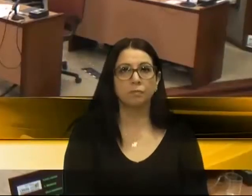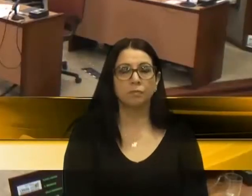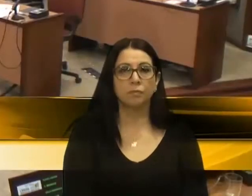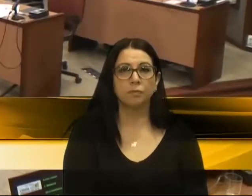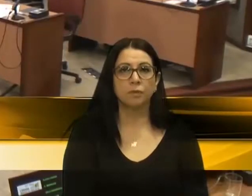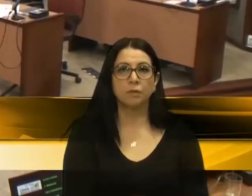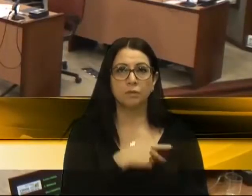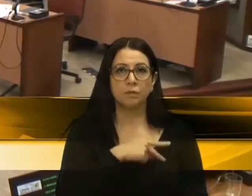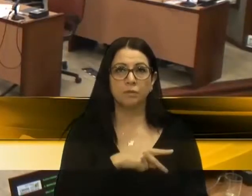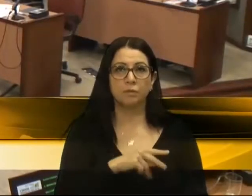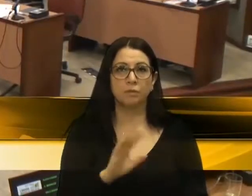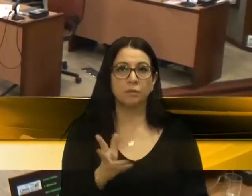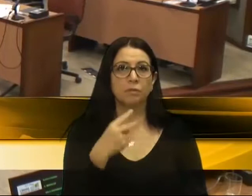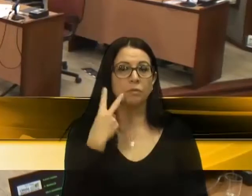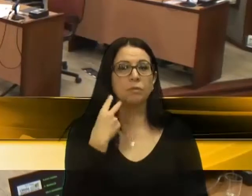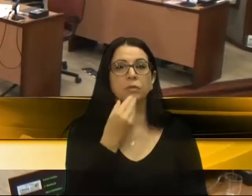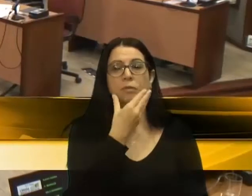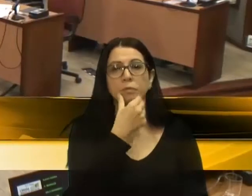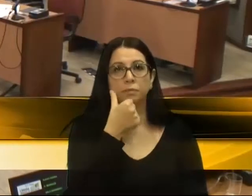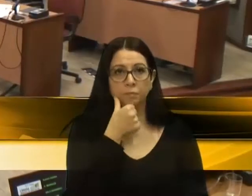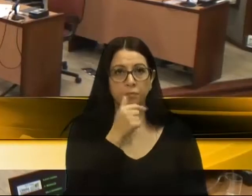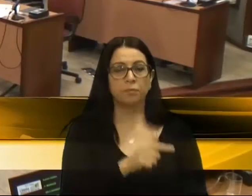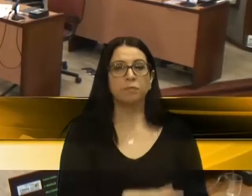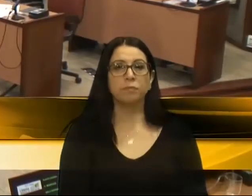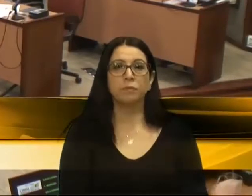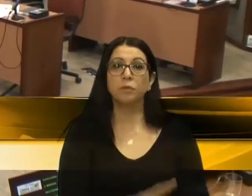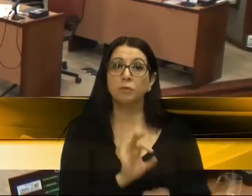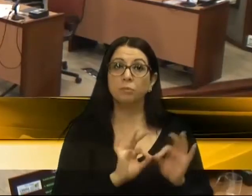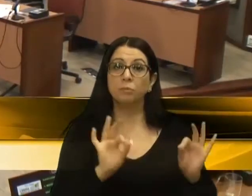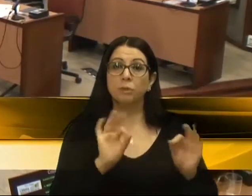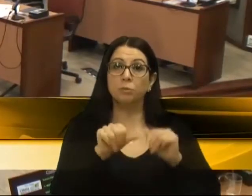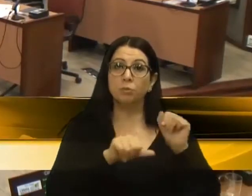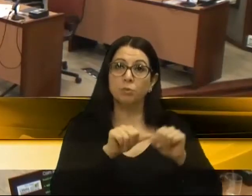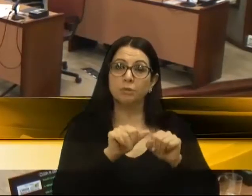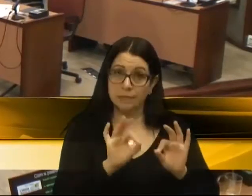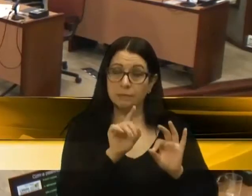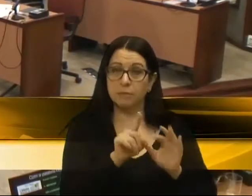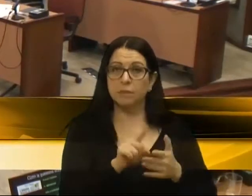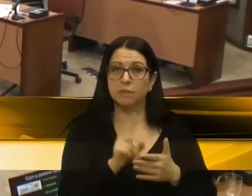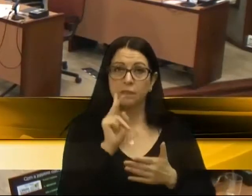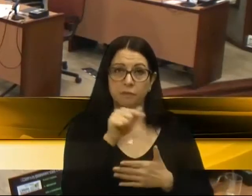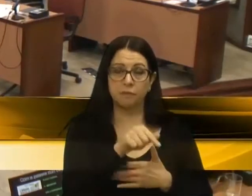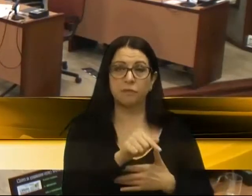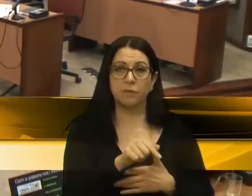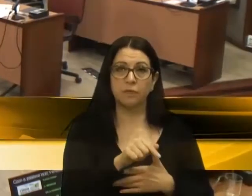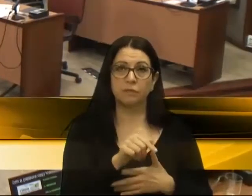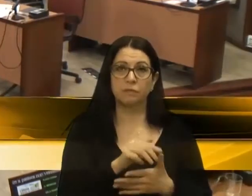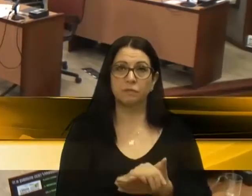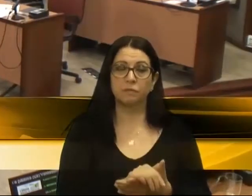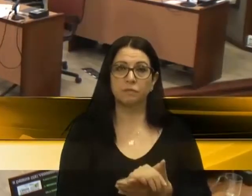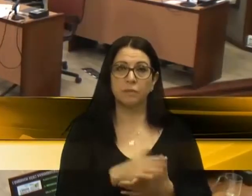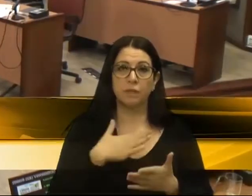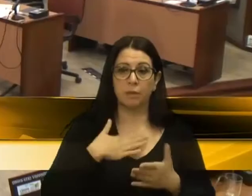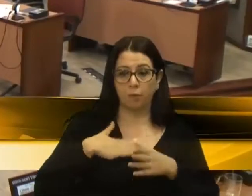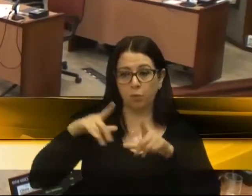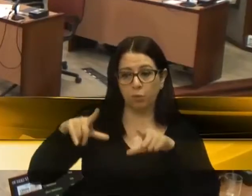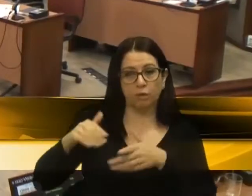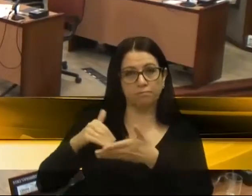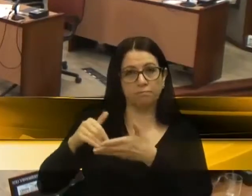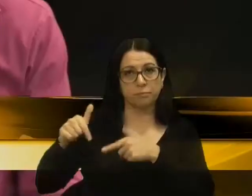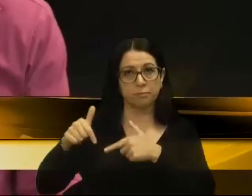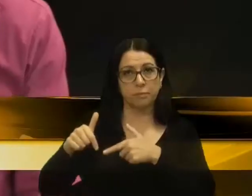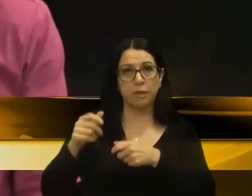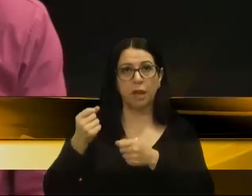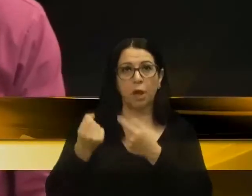do Código de Posturas do município, adequando sua redação. Permanece a exigência de manter o terreno limpo e drenado e também segue